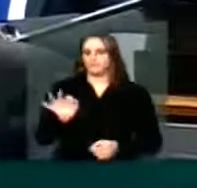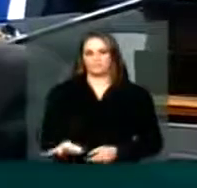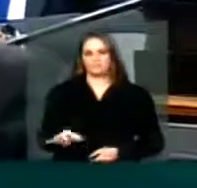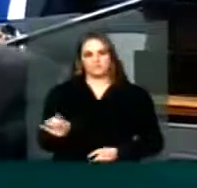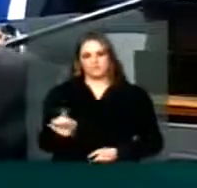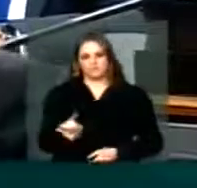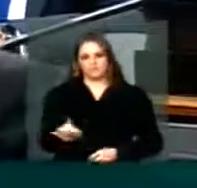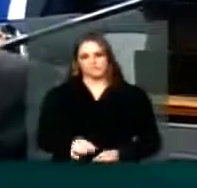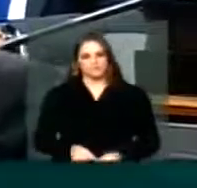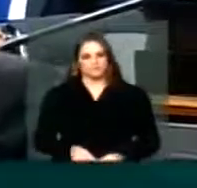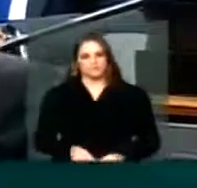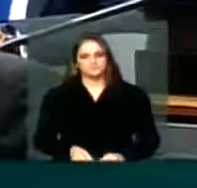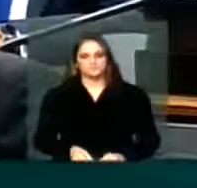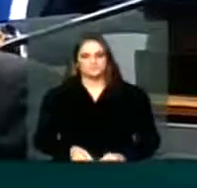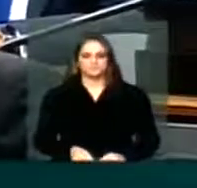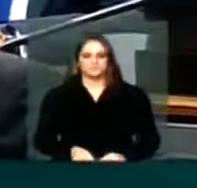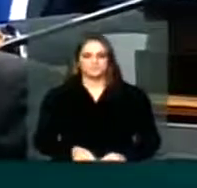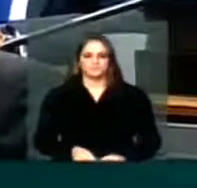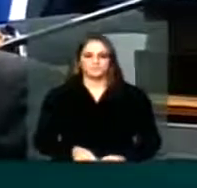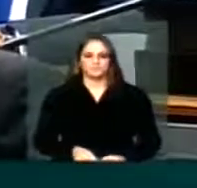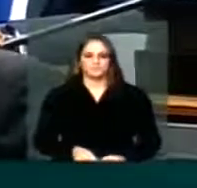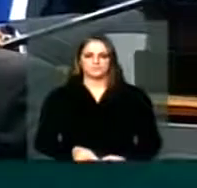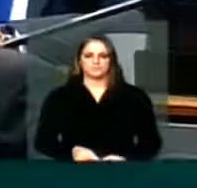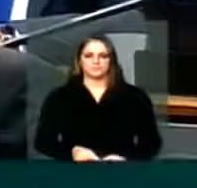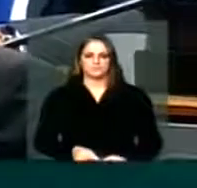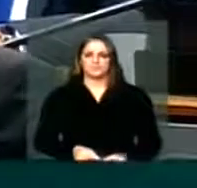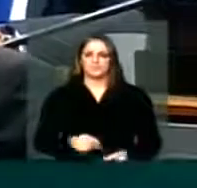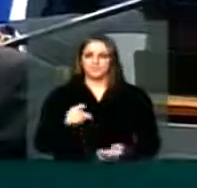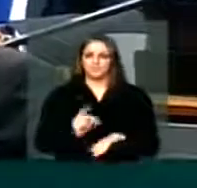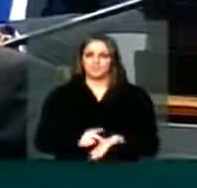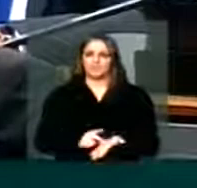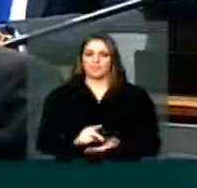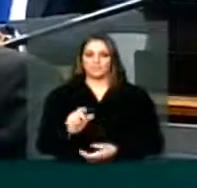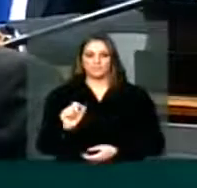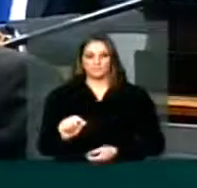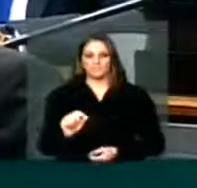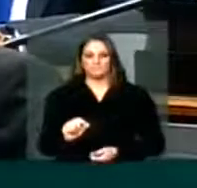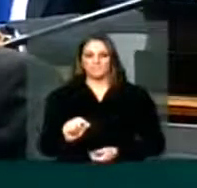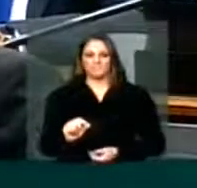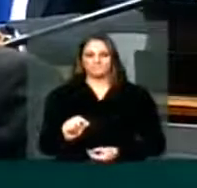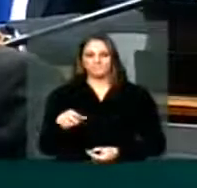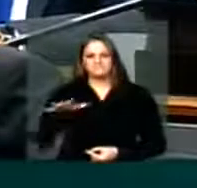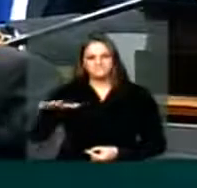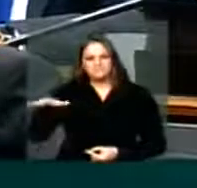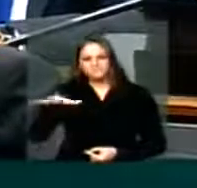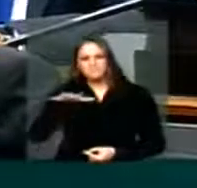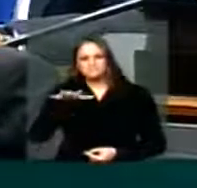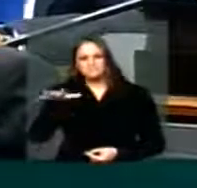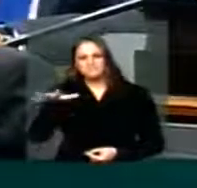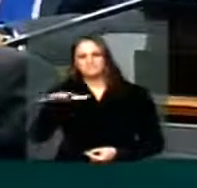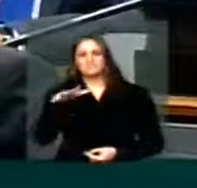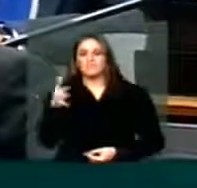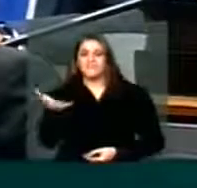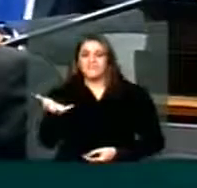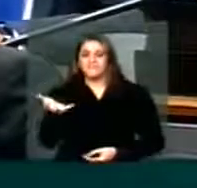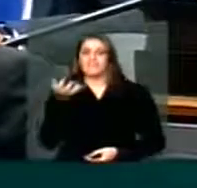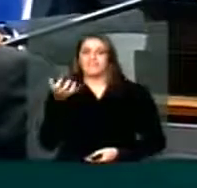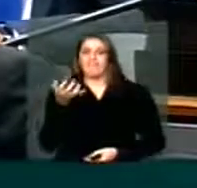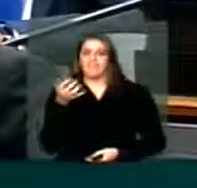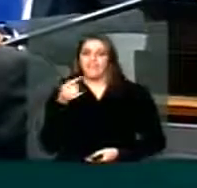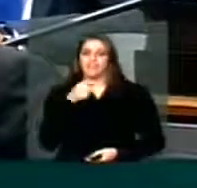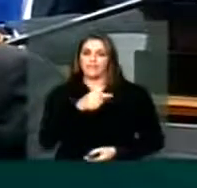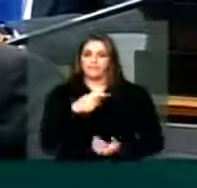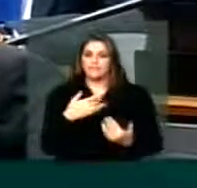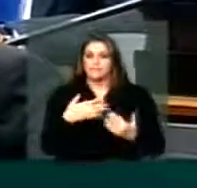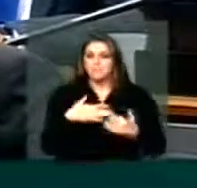entendimento que essa tentativa Clara de tentar intimidá-lo o time da vossa excelência pelas ações consiliência tem